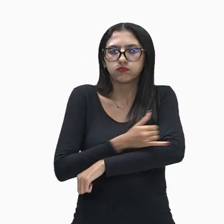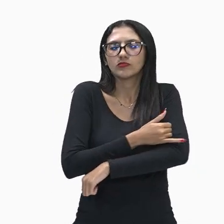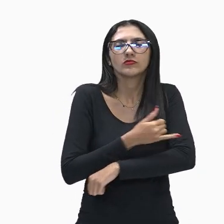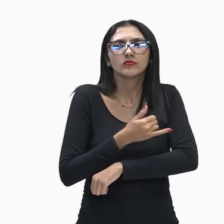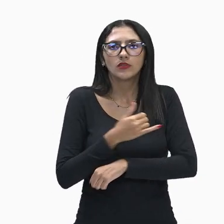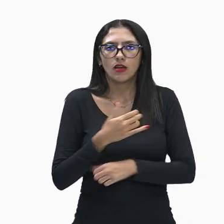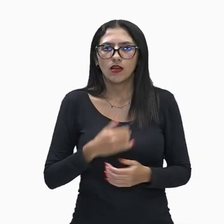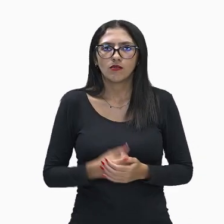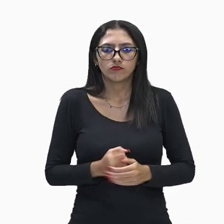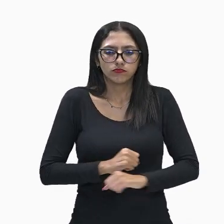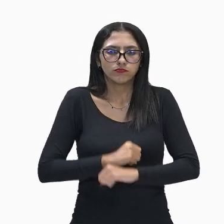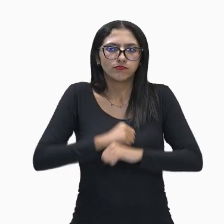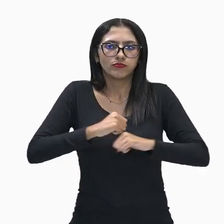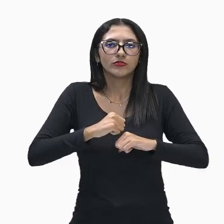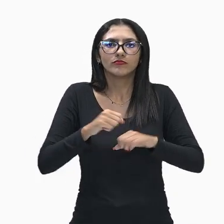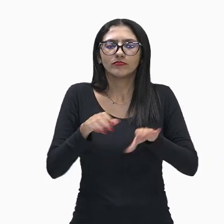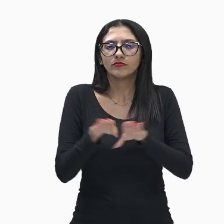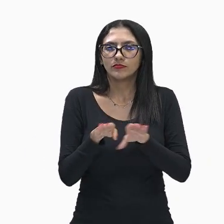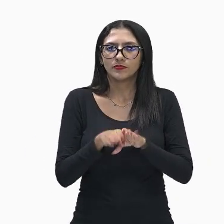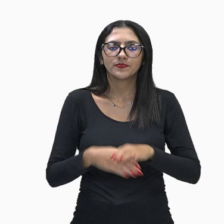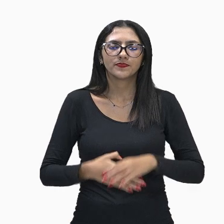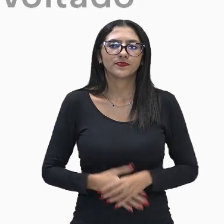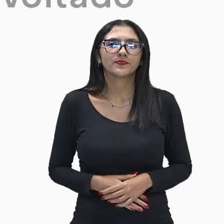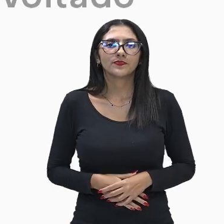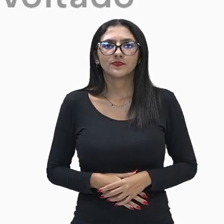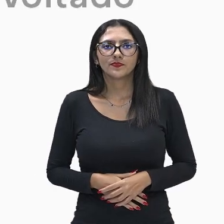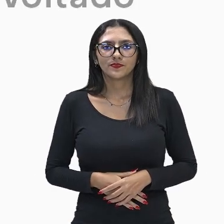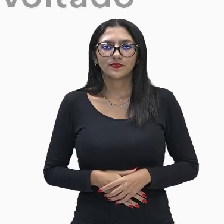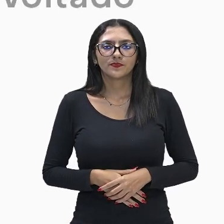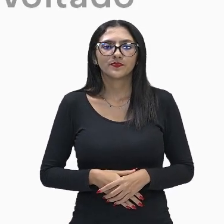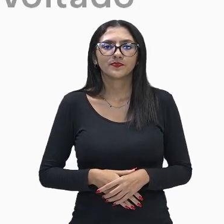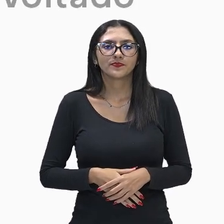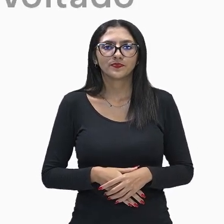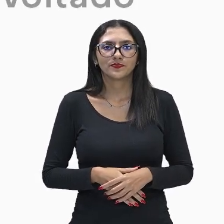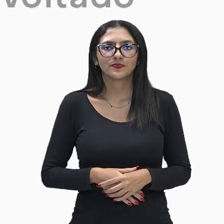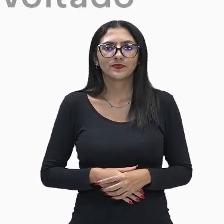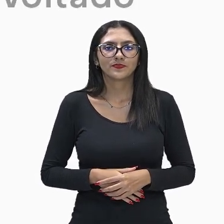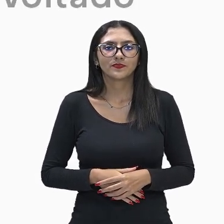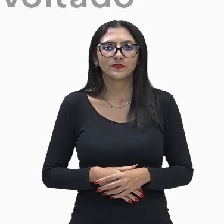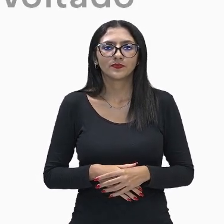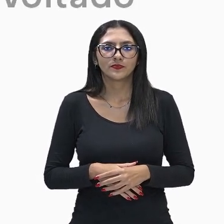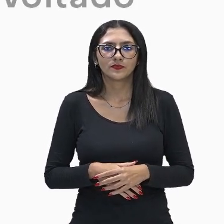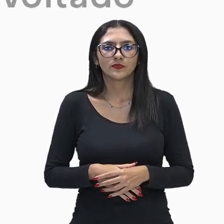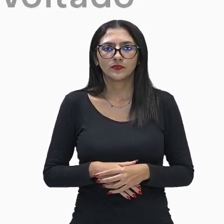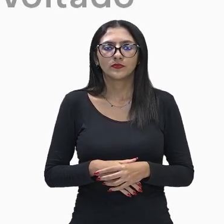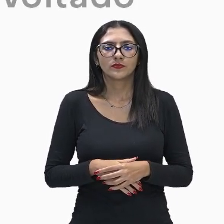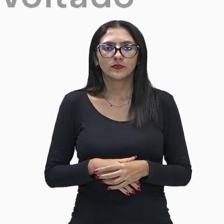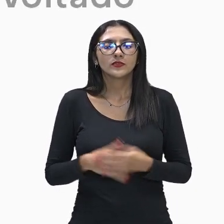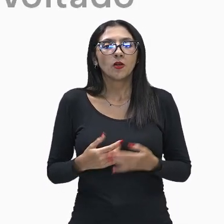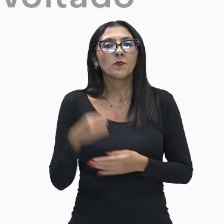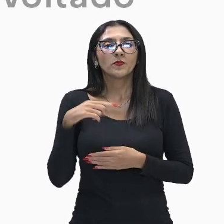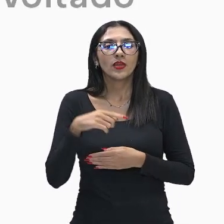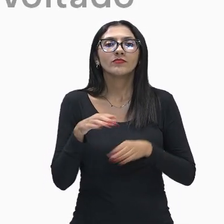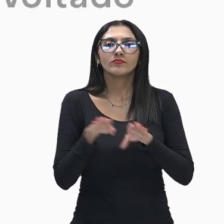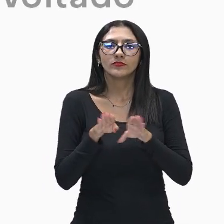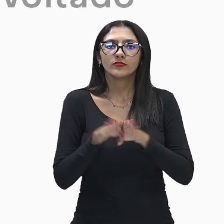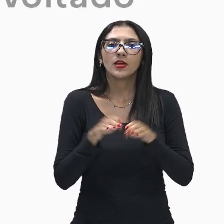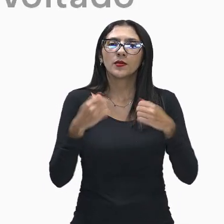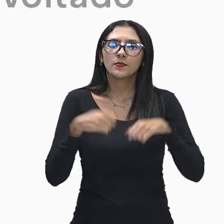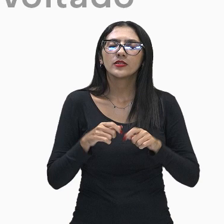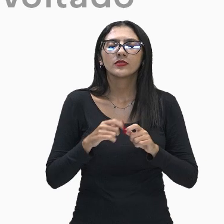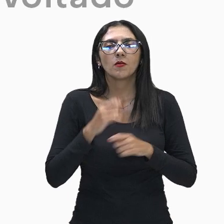sabe aumentar esse peso corporal normalmente Olha só necessitam de uma redução na